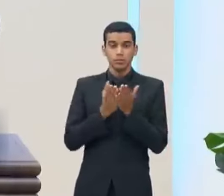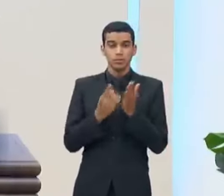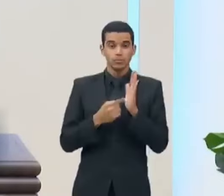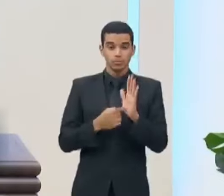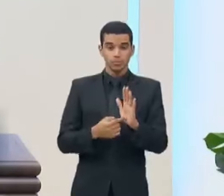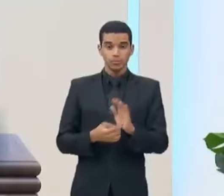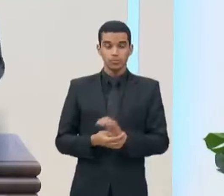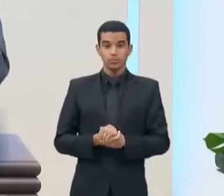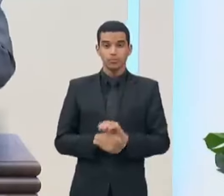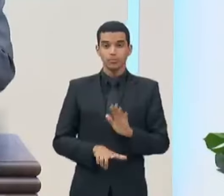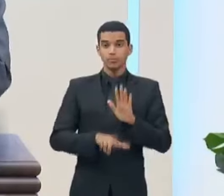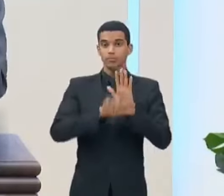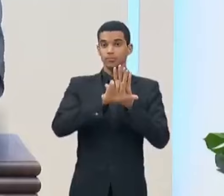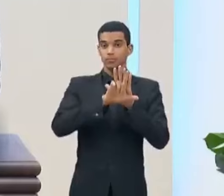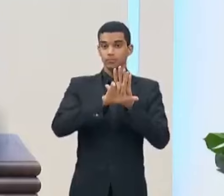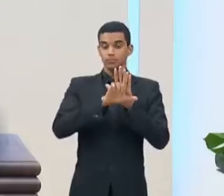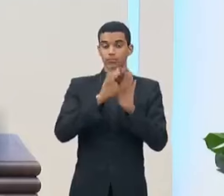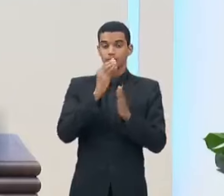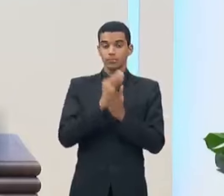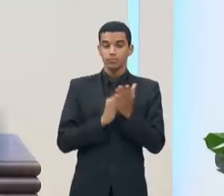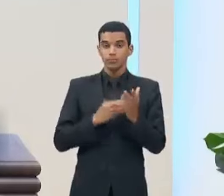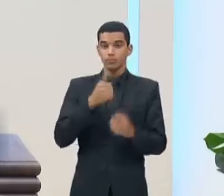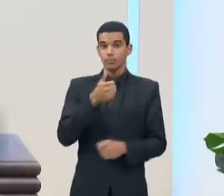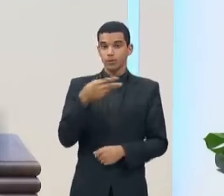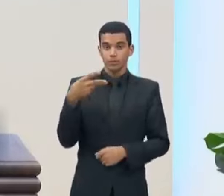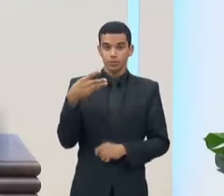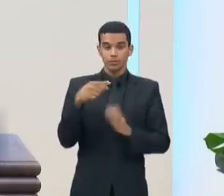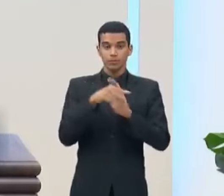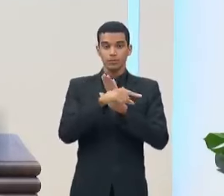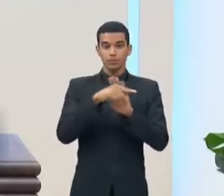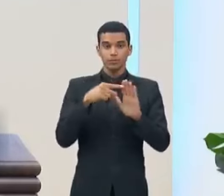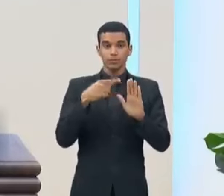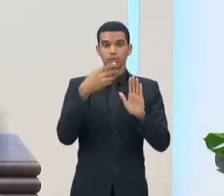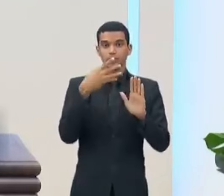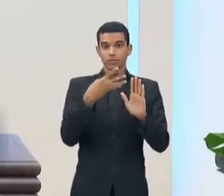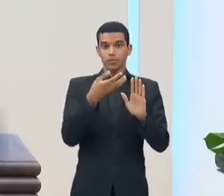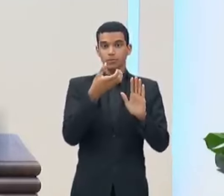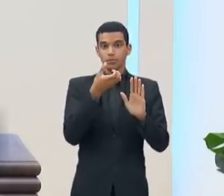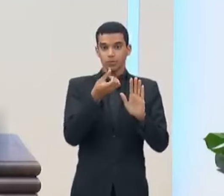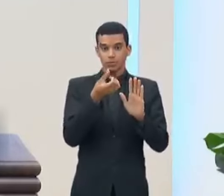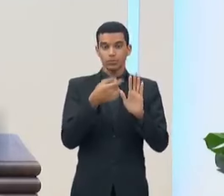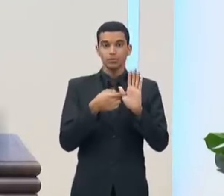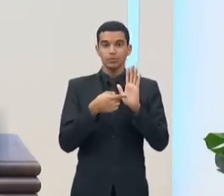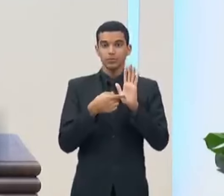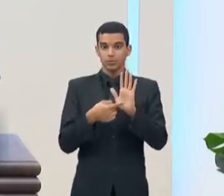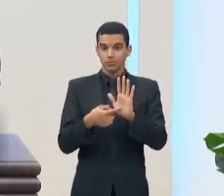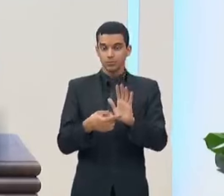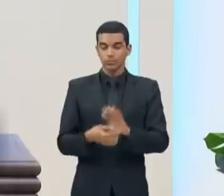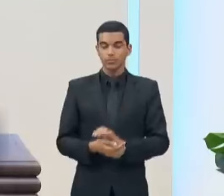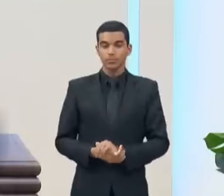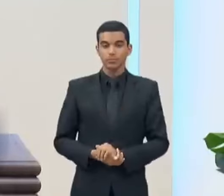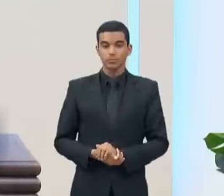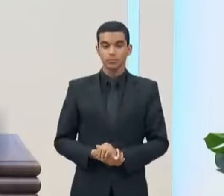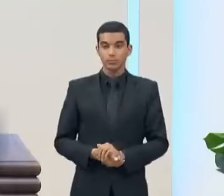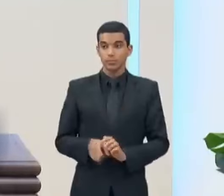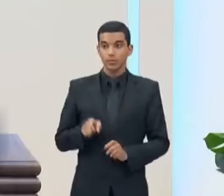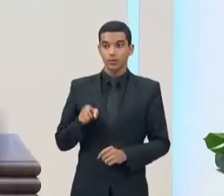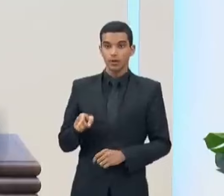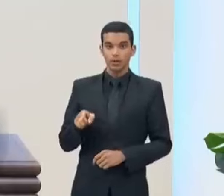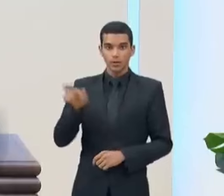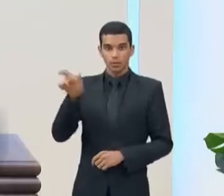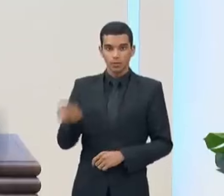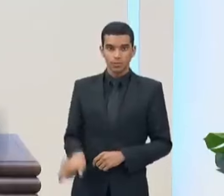Deus. Levítico 13 e 46 está escrito assim: será